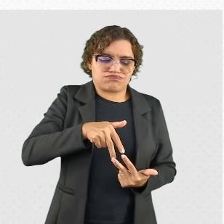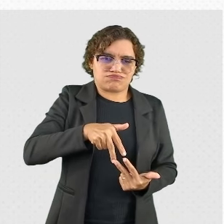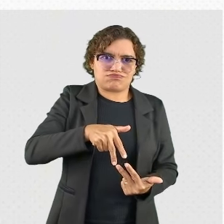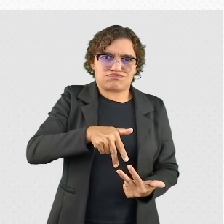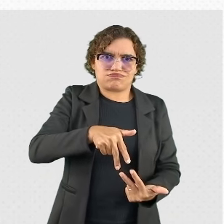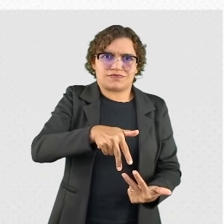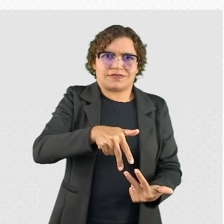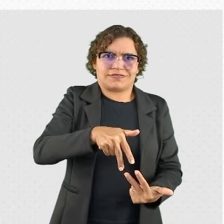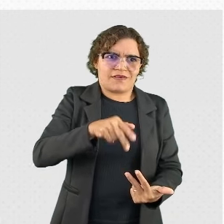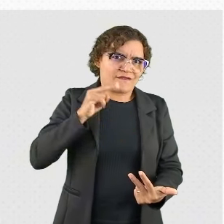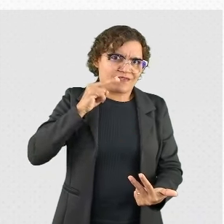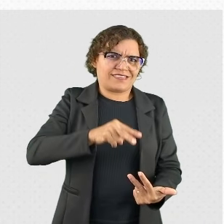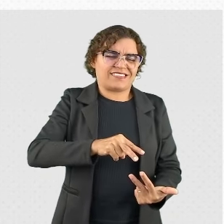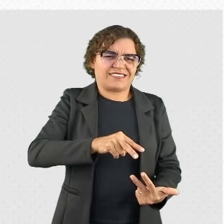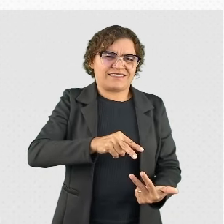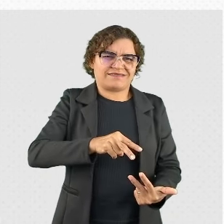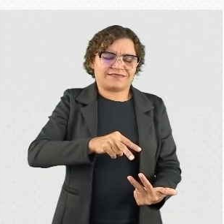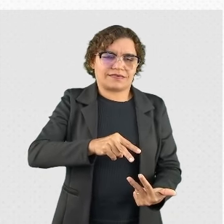né?